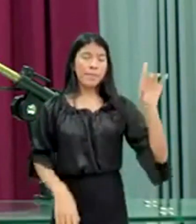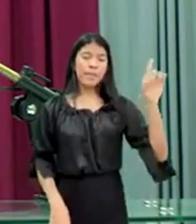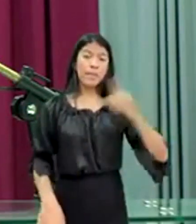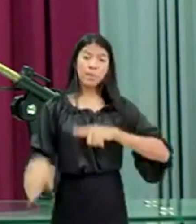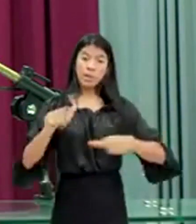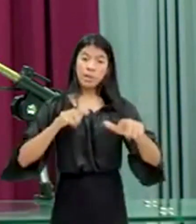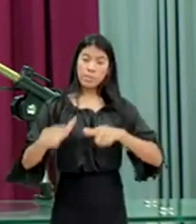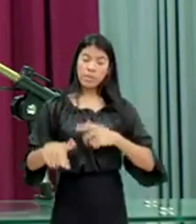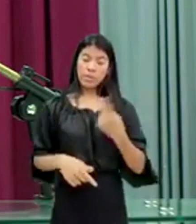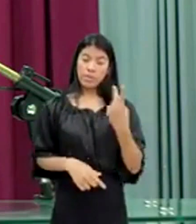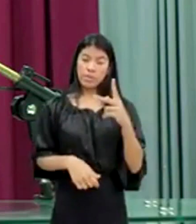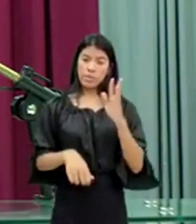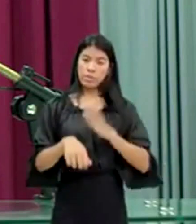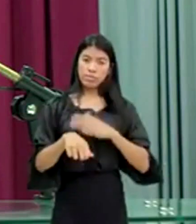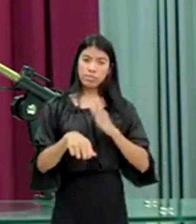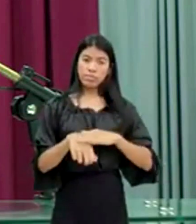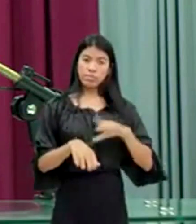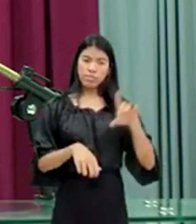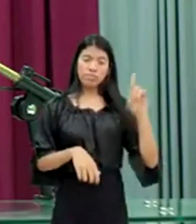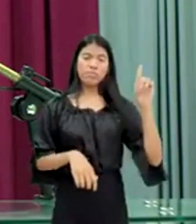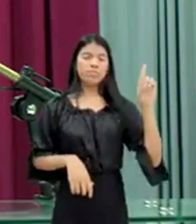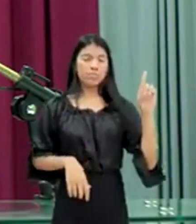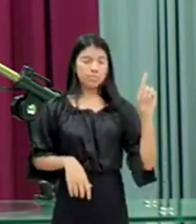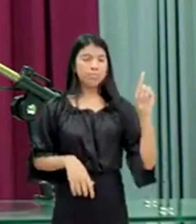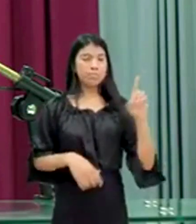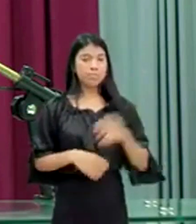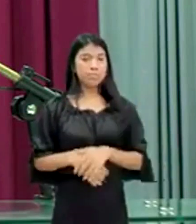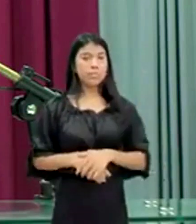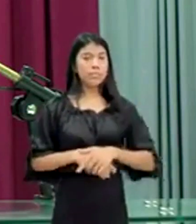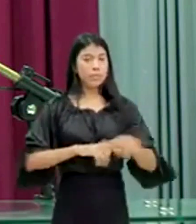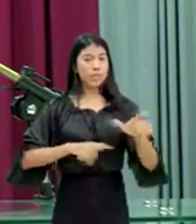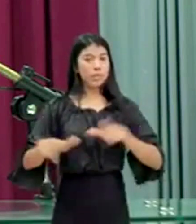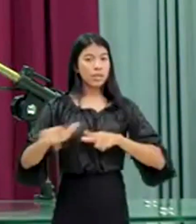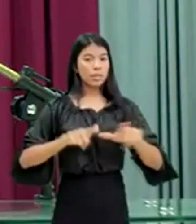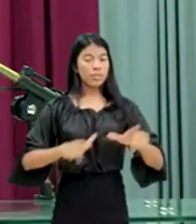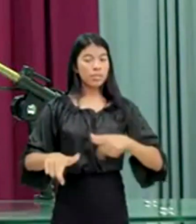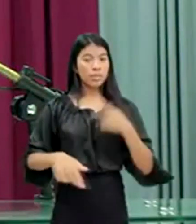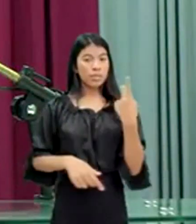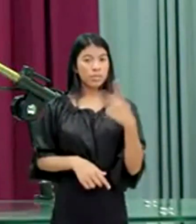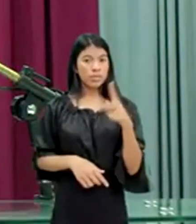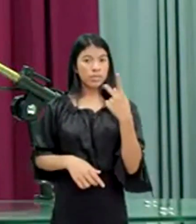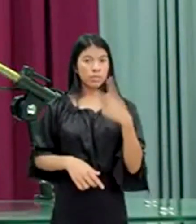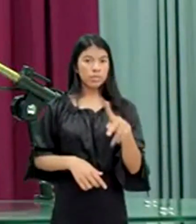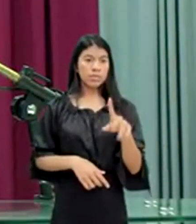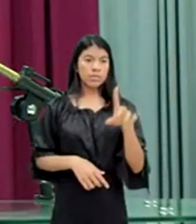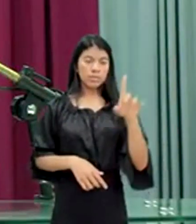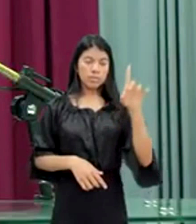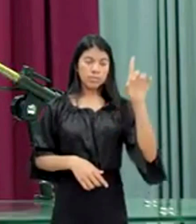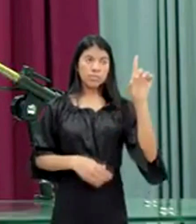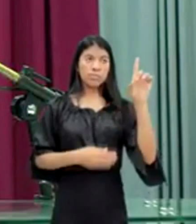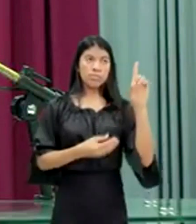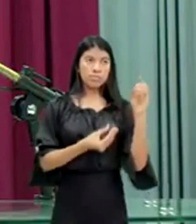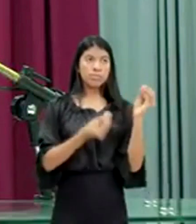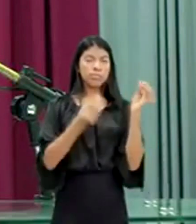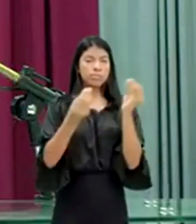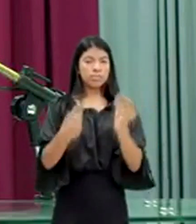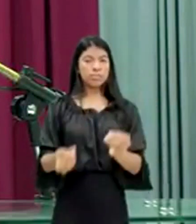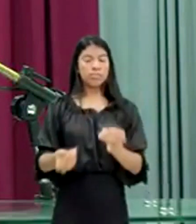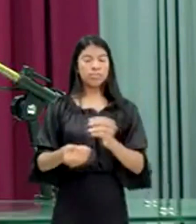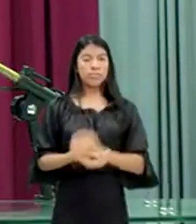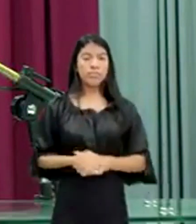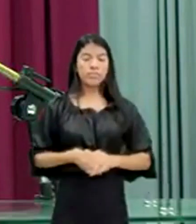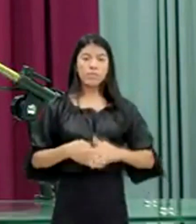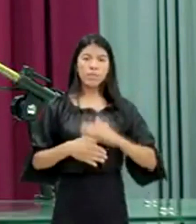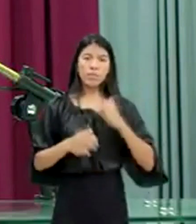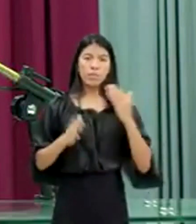que você faz primeiramente é para Deus, o seu trabalho foi Deus quem lhe deu, tudo vai andar